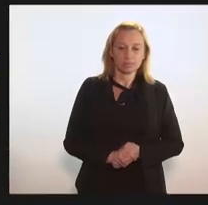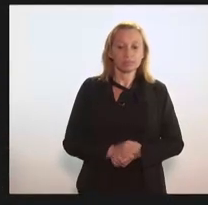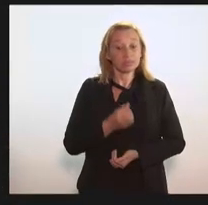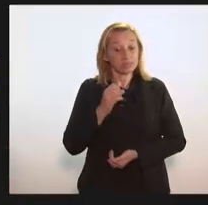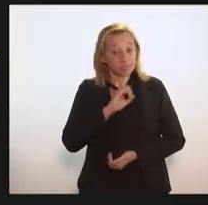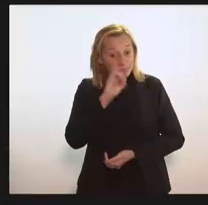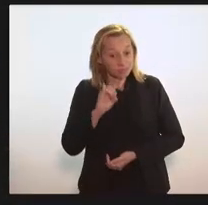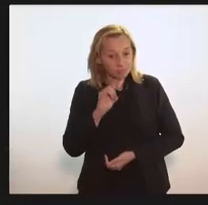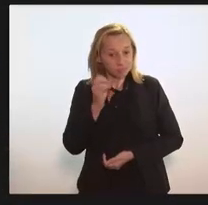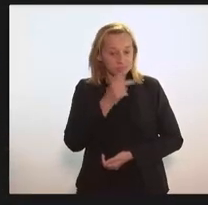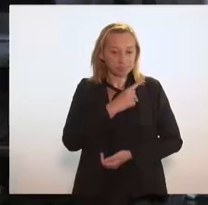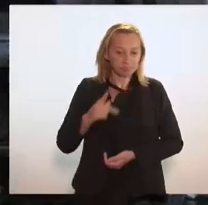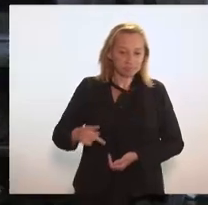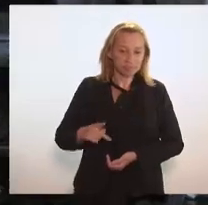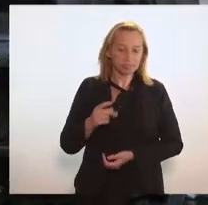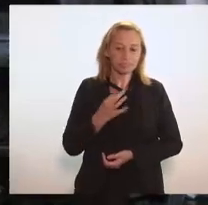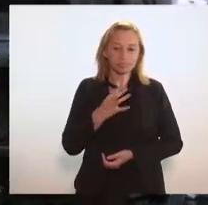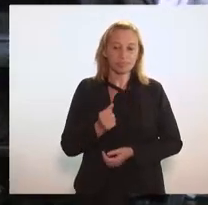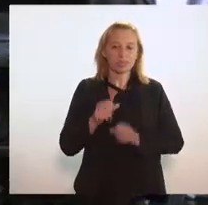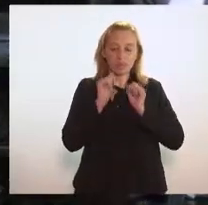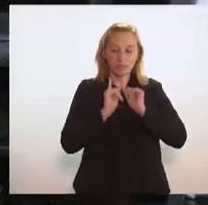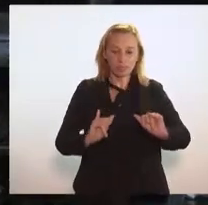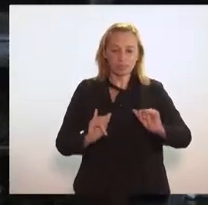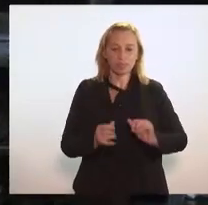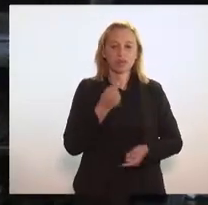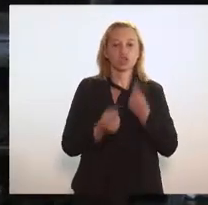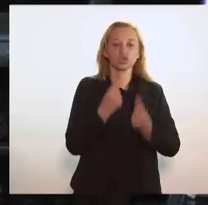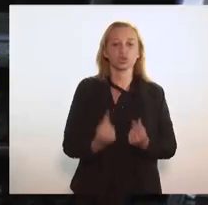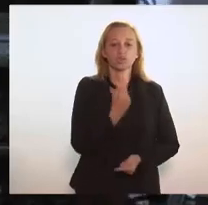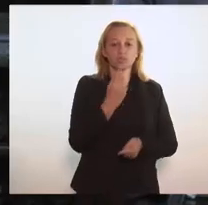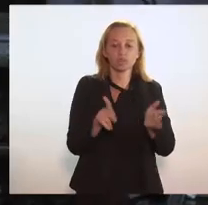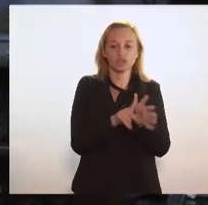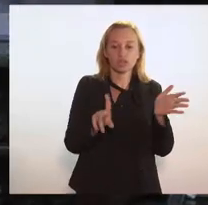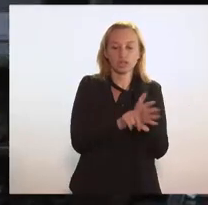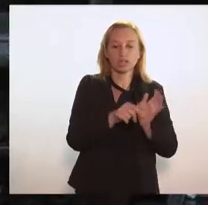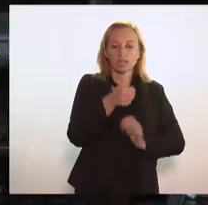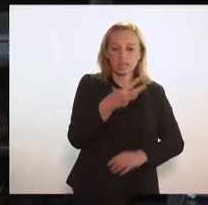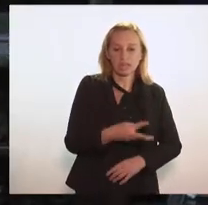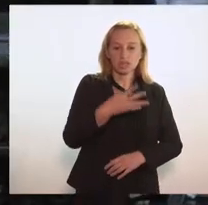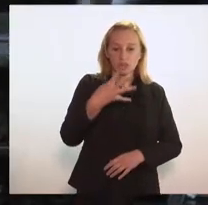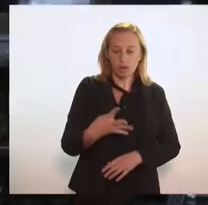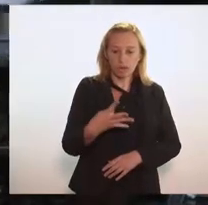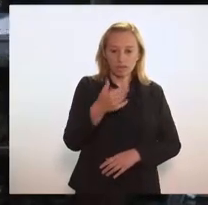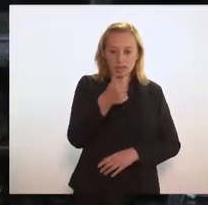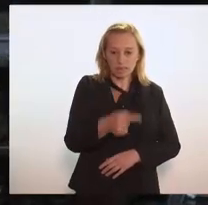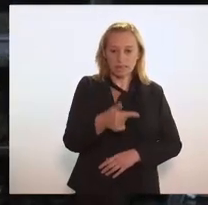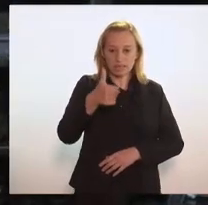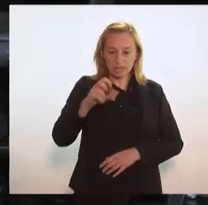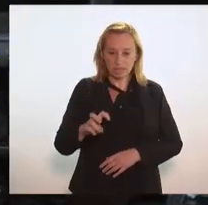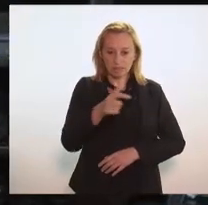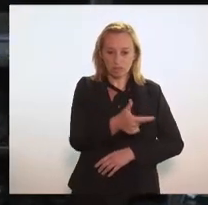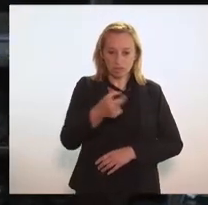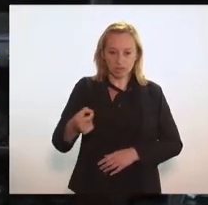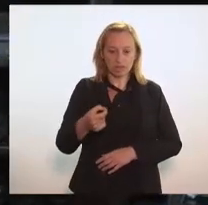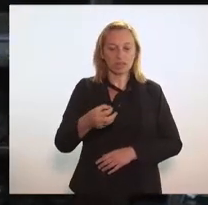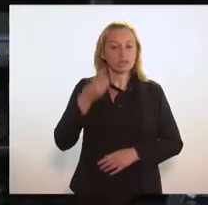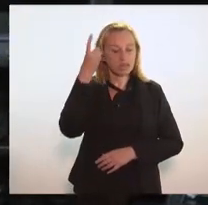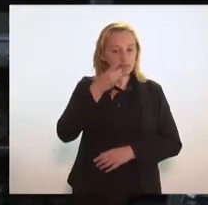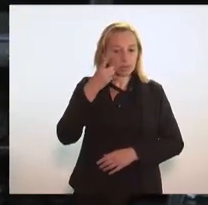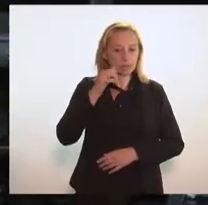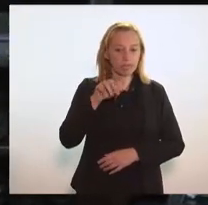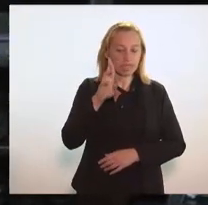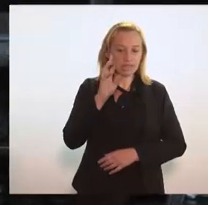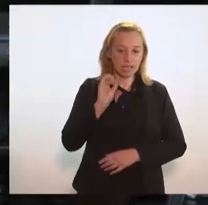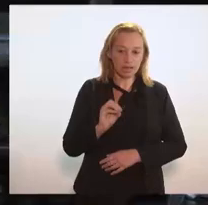bem anuncio é regime de urgência discussão única Pois é direito três quatro 75 de 20 de autoria do deputado